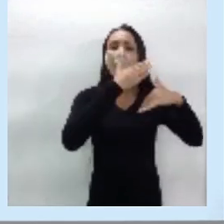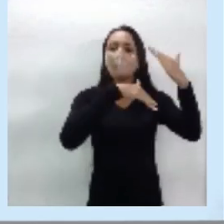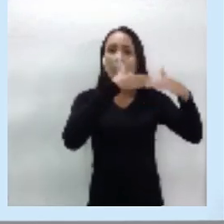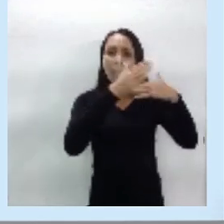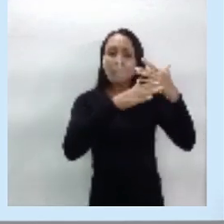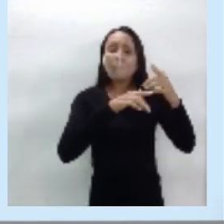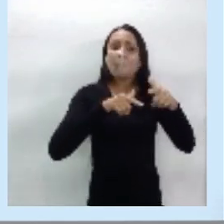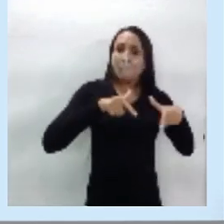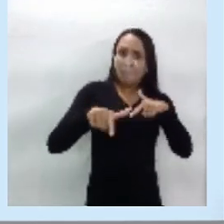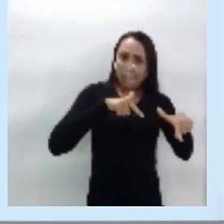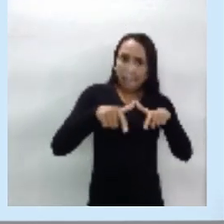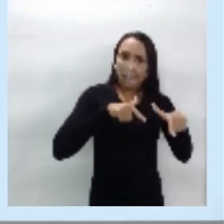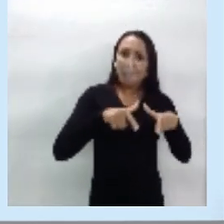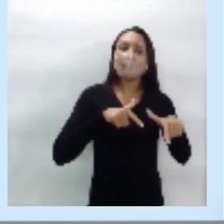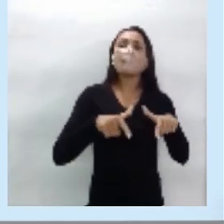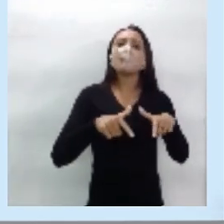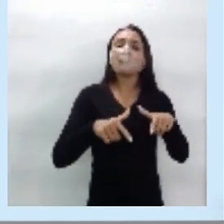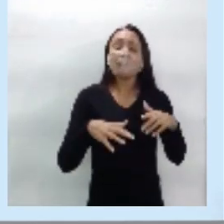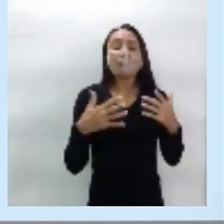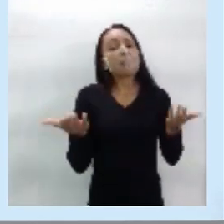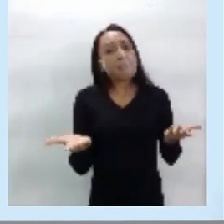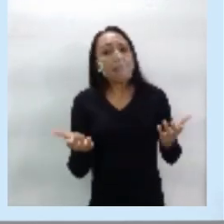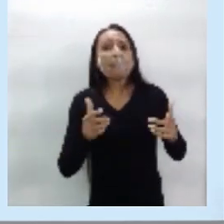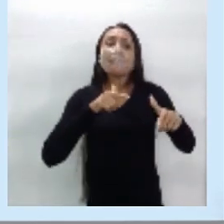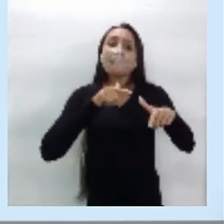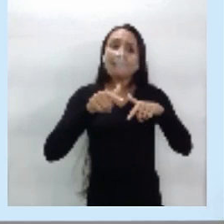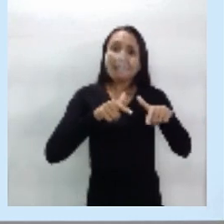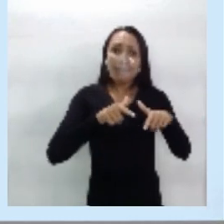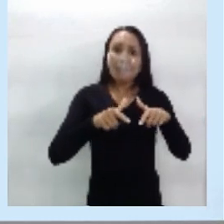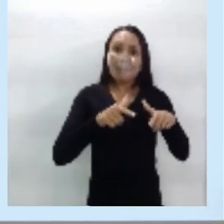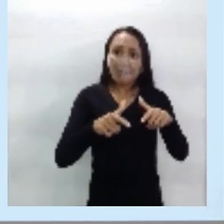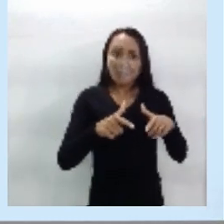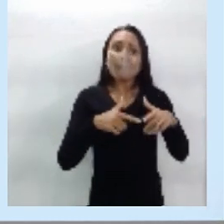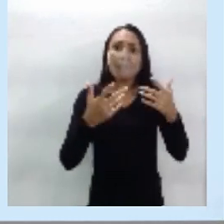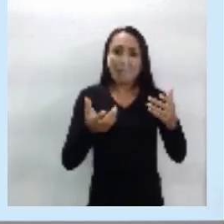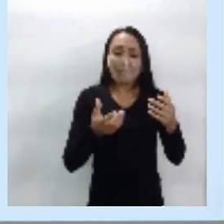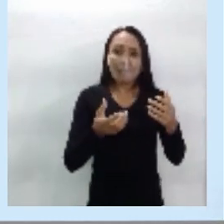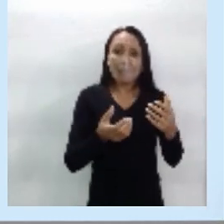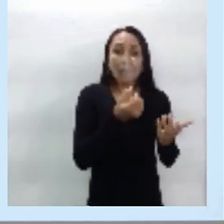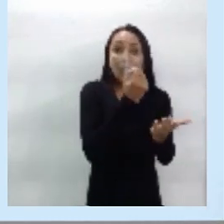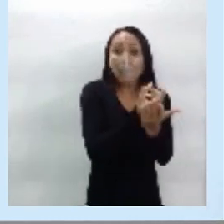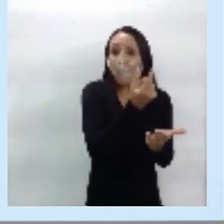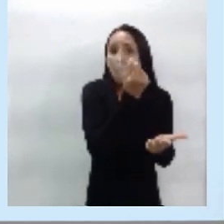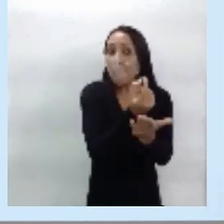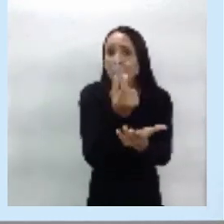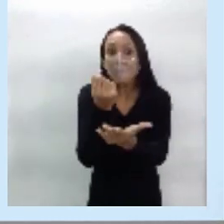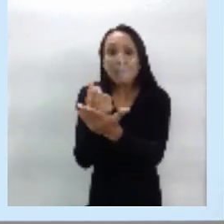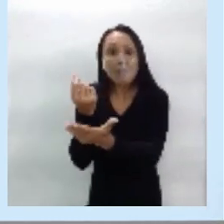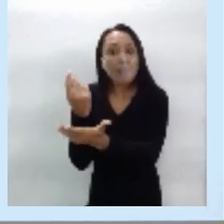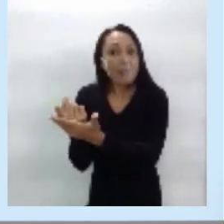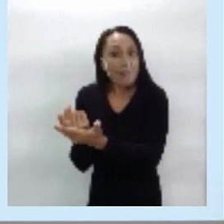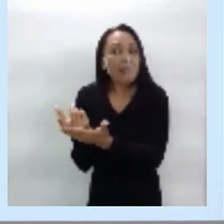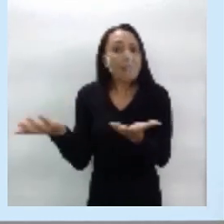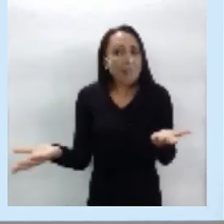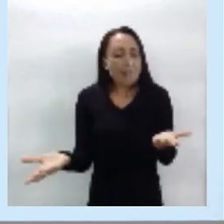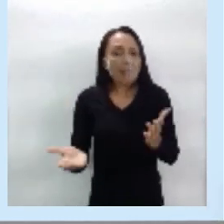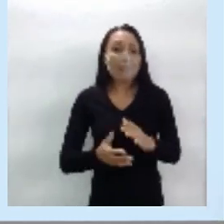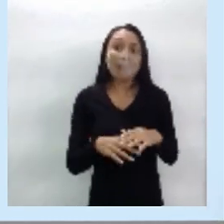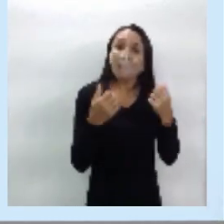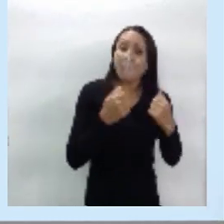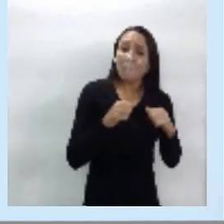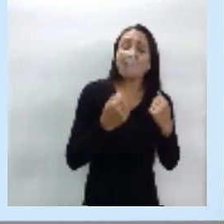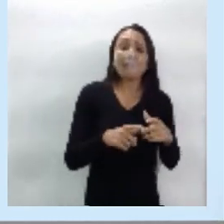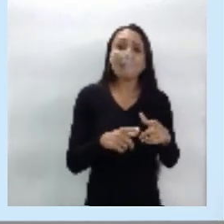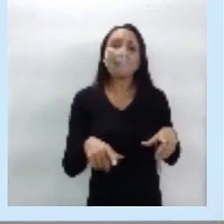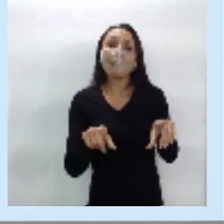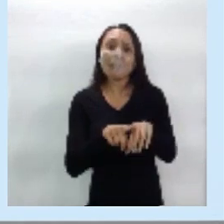na teoria. Quanto mais gera emprego, mais gera consumo. Se tem consumo, então eu